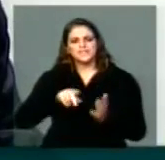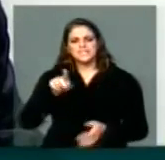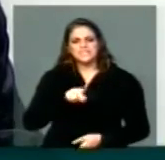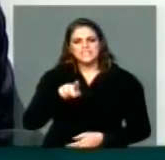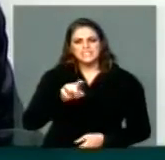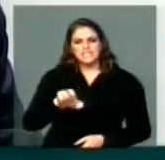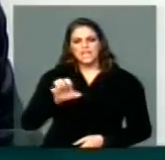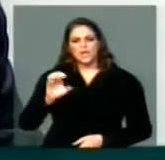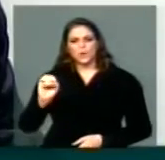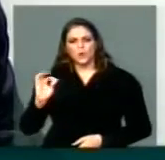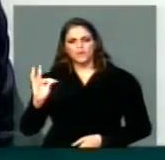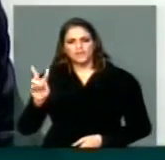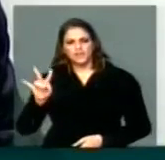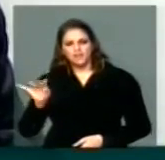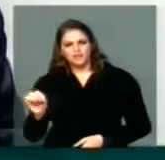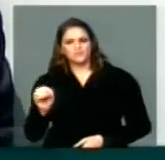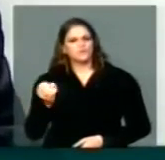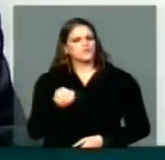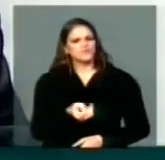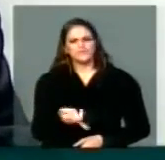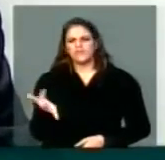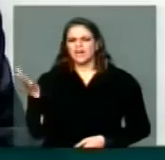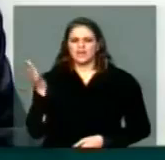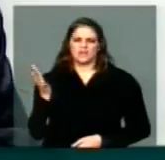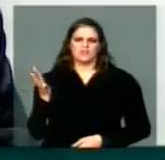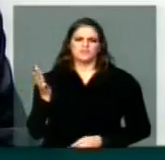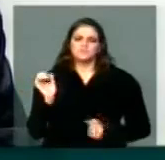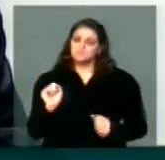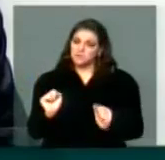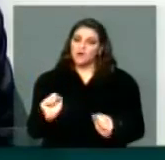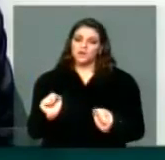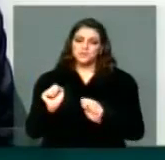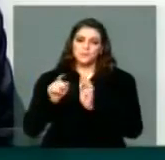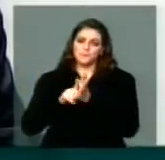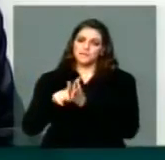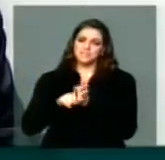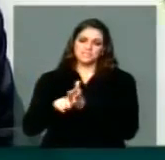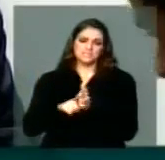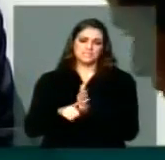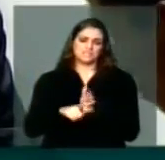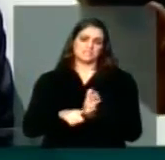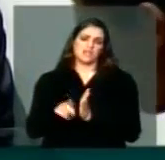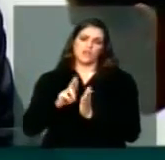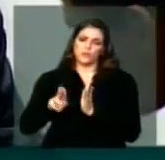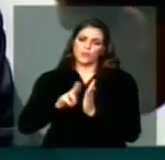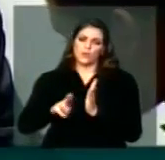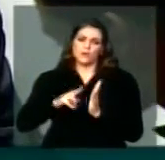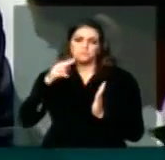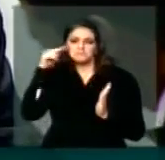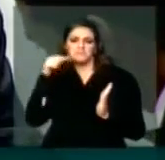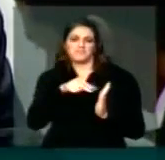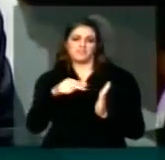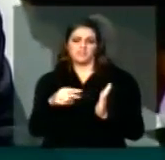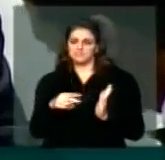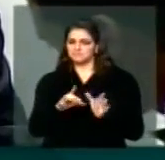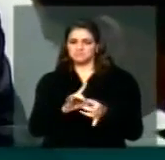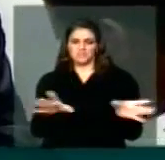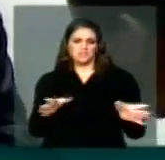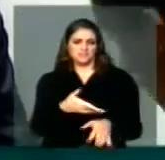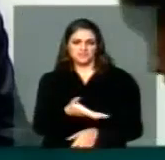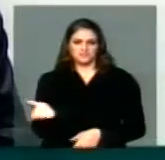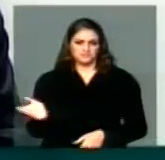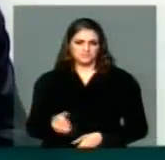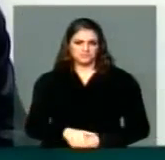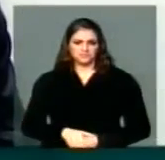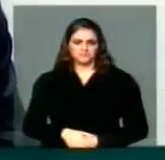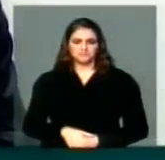Otávio Germano, tem vários aqui, vários. É só pesquisar na lista. Ângela Portela, Antônio Leitão, não sei quem